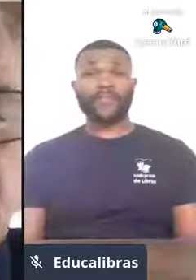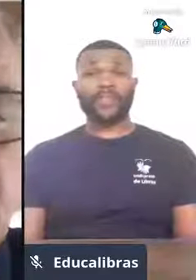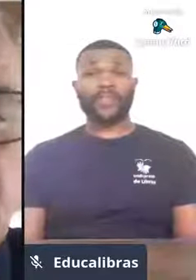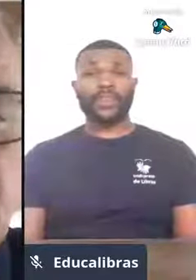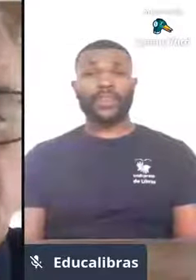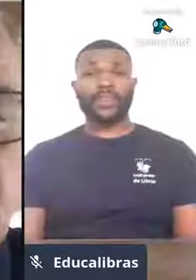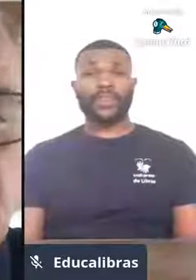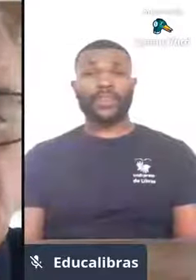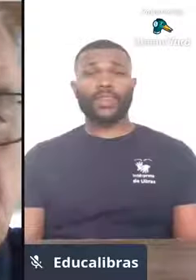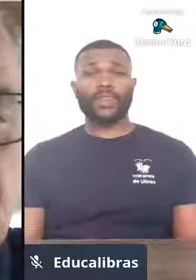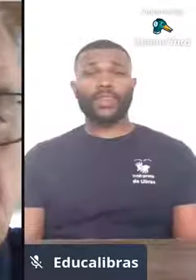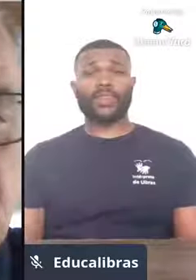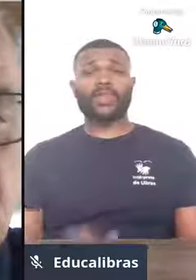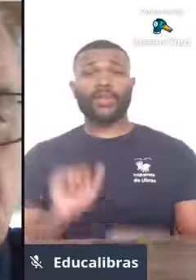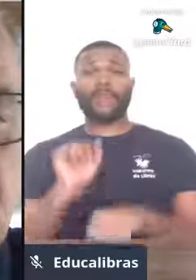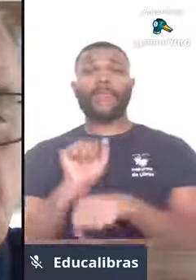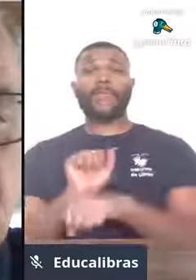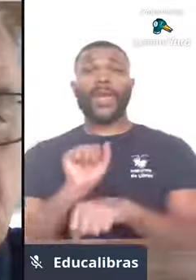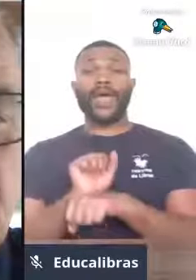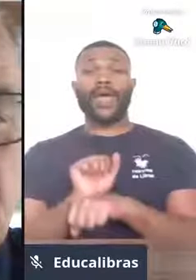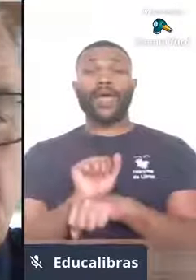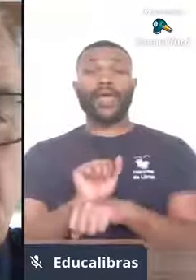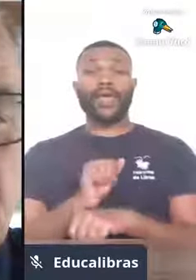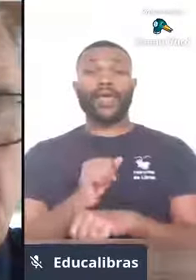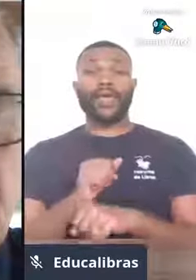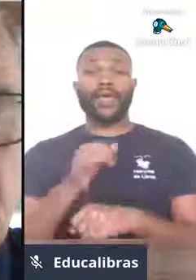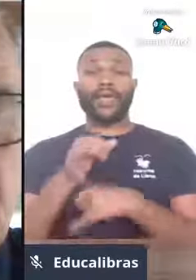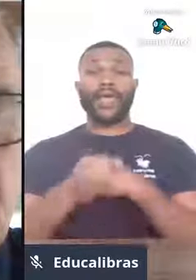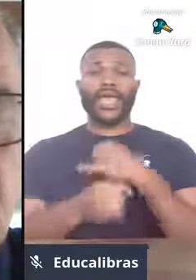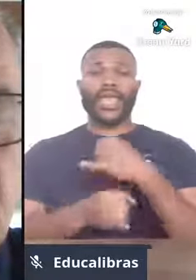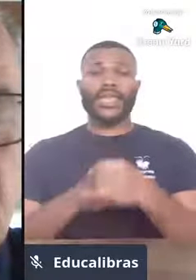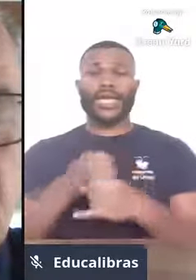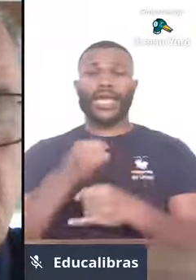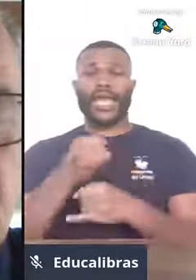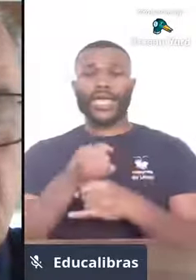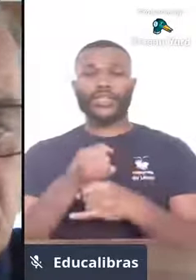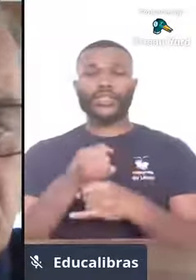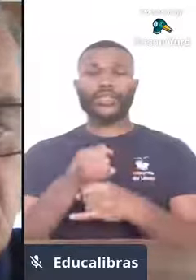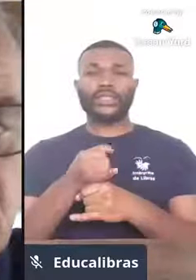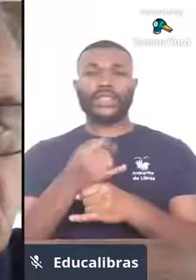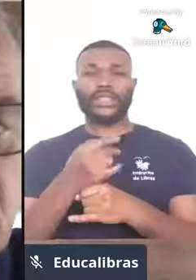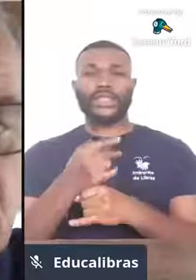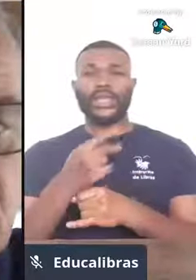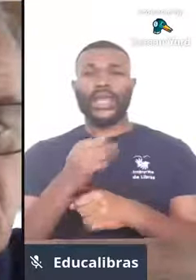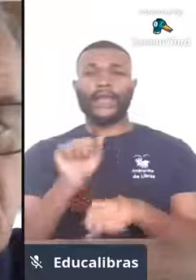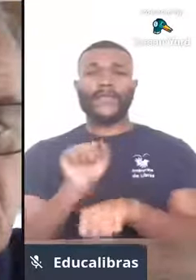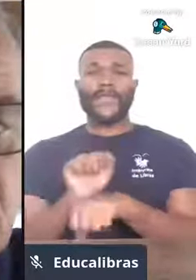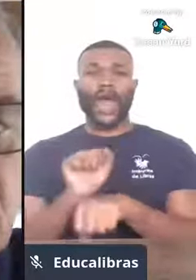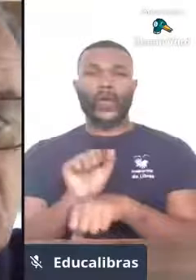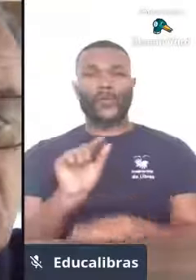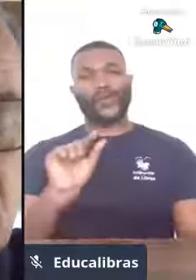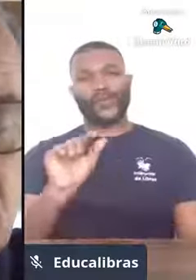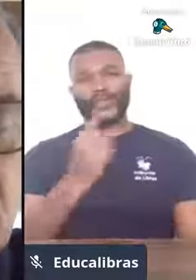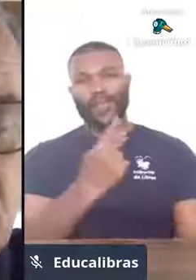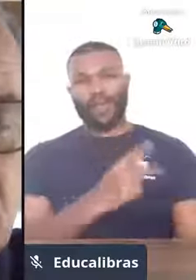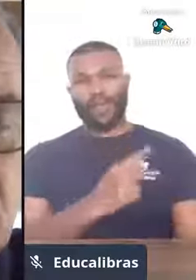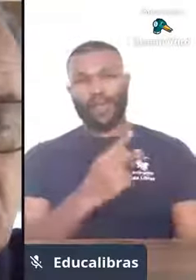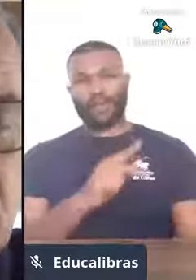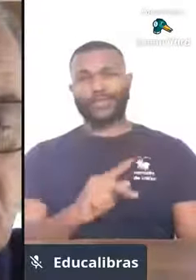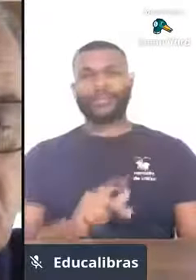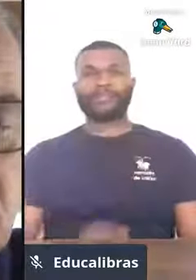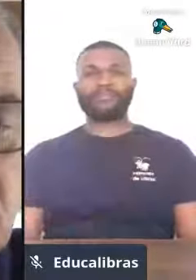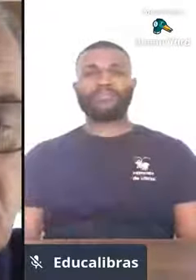não, pera um pouco, seu link está dando uns cortes, viu? Seu link aí de internet. Está dando